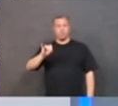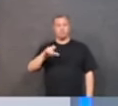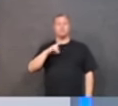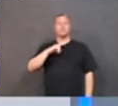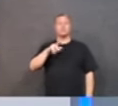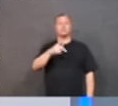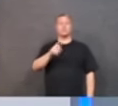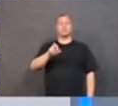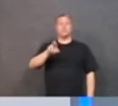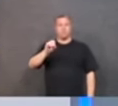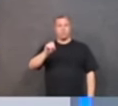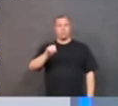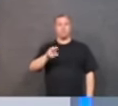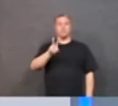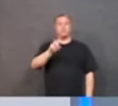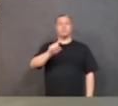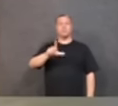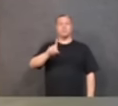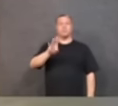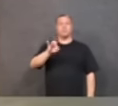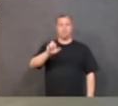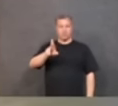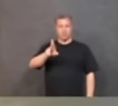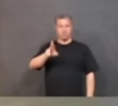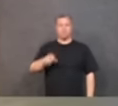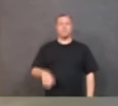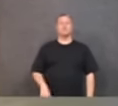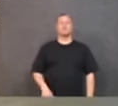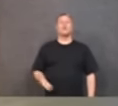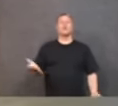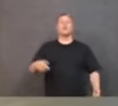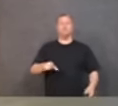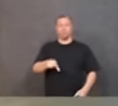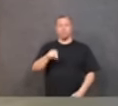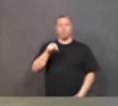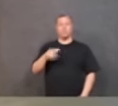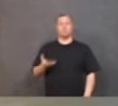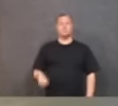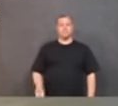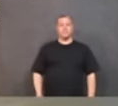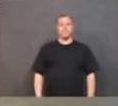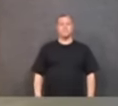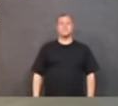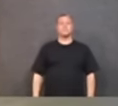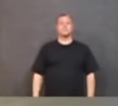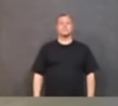professor Valder Stefan Júnior. Vamos novamente sortear a ordem.